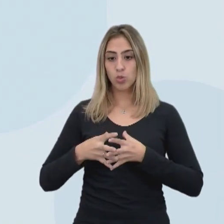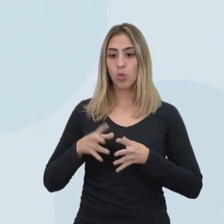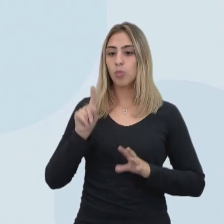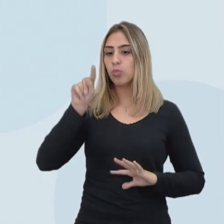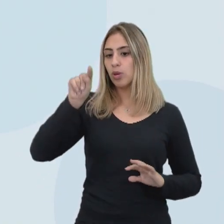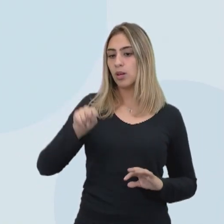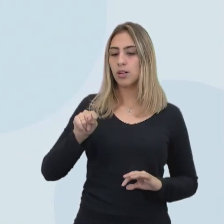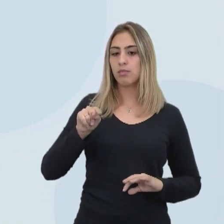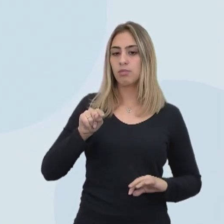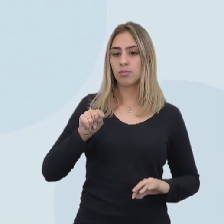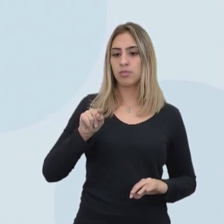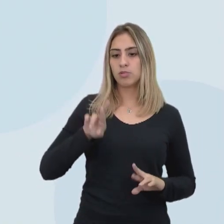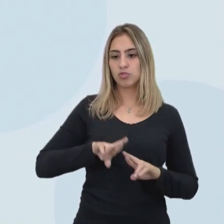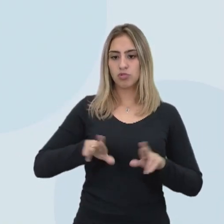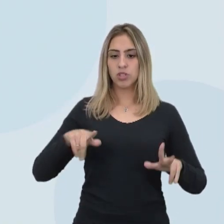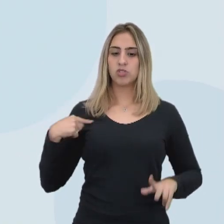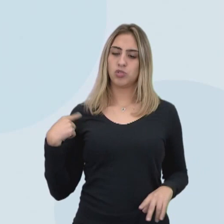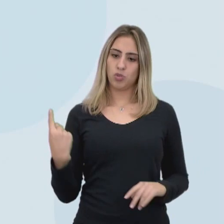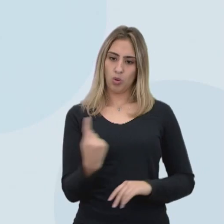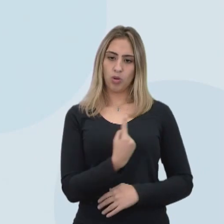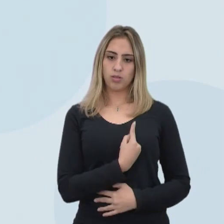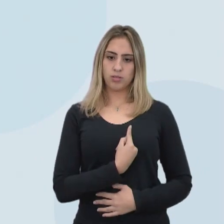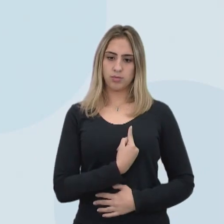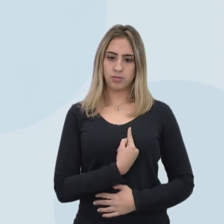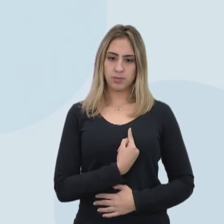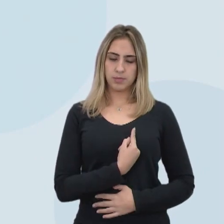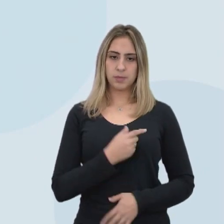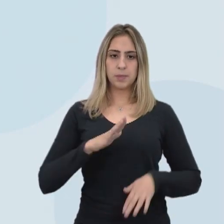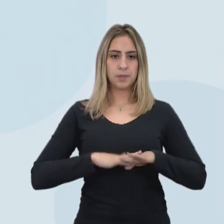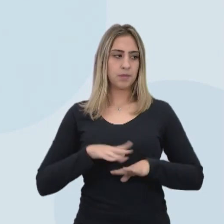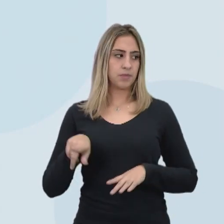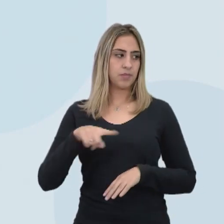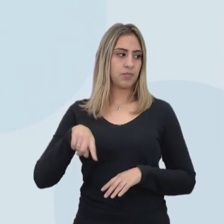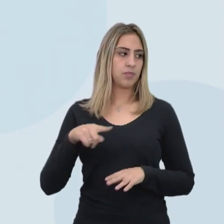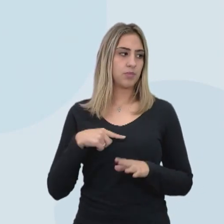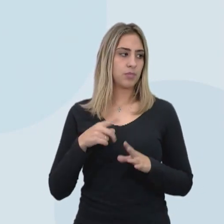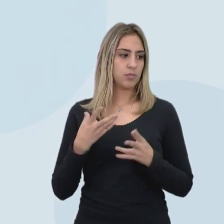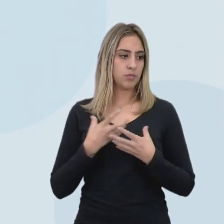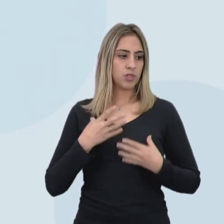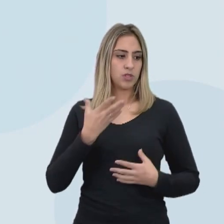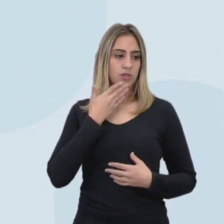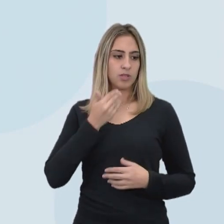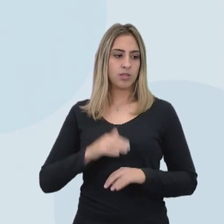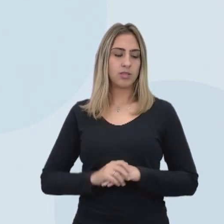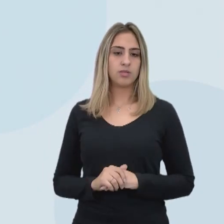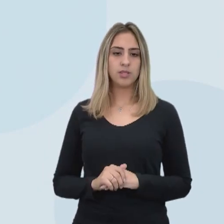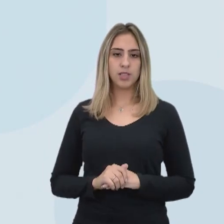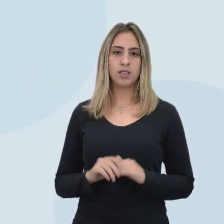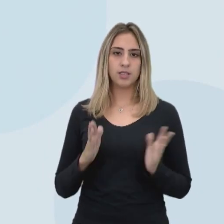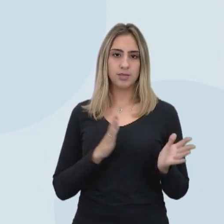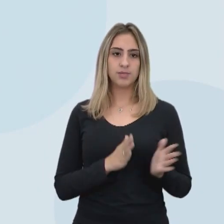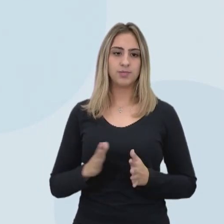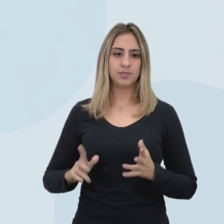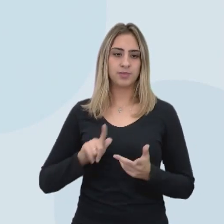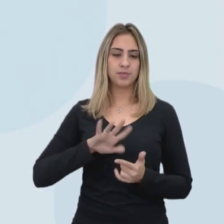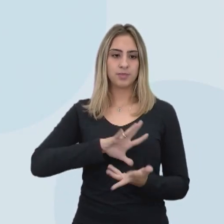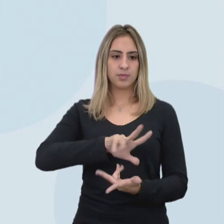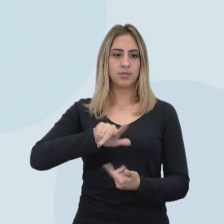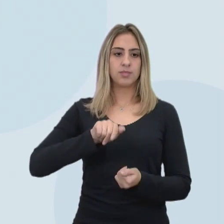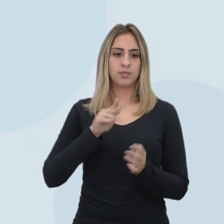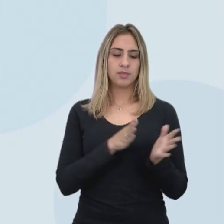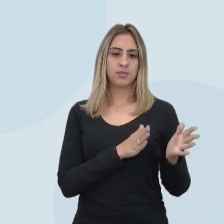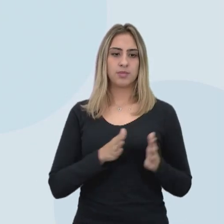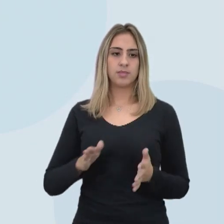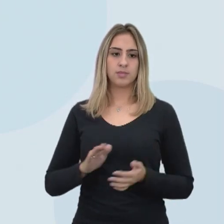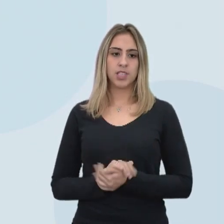são, obviamente, diferentes de nós. E por mais que isso pareça uma tarefa fácil, com esse processo de globalização, com esses